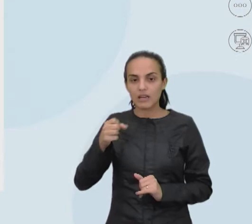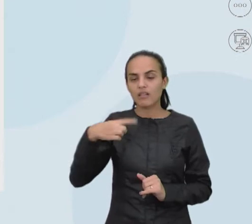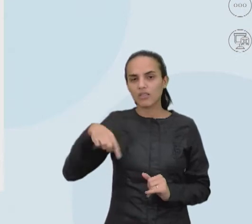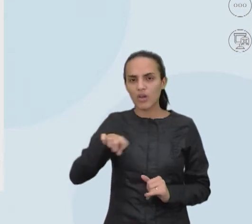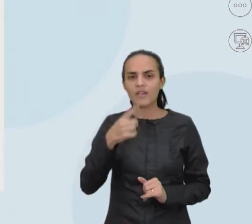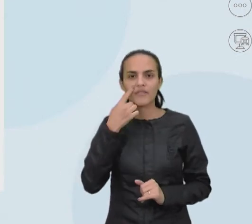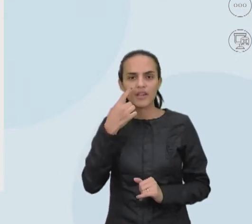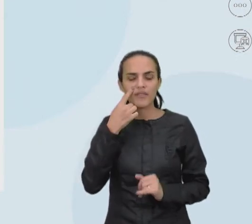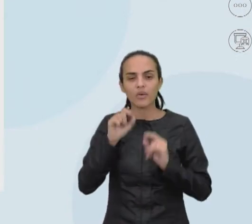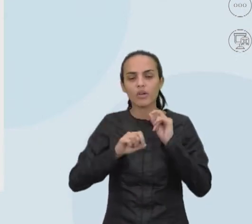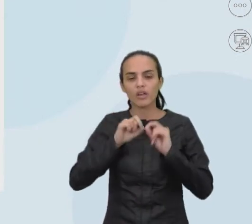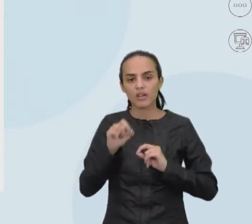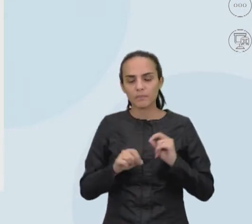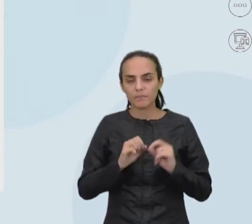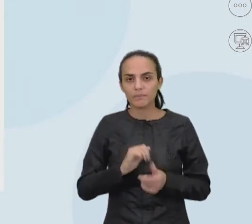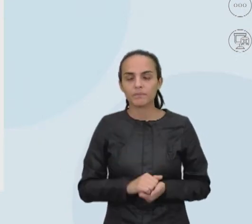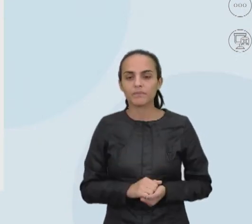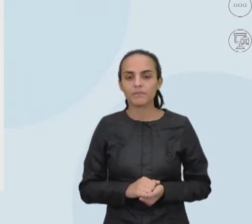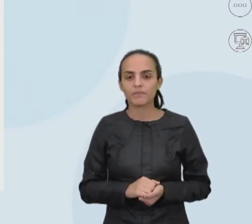vai vendo